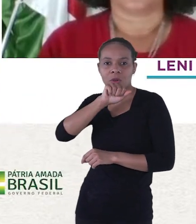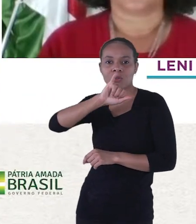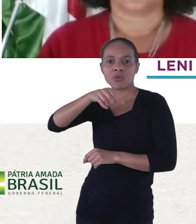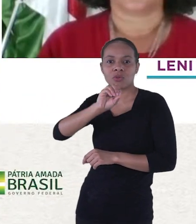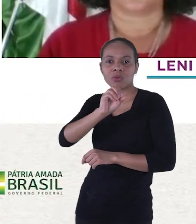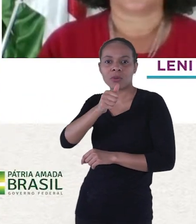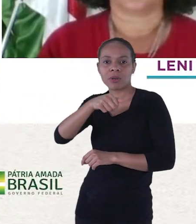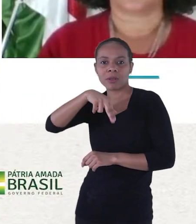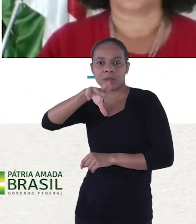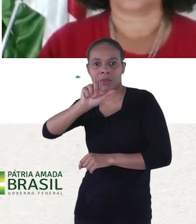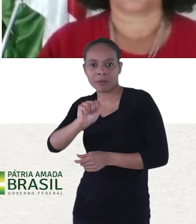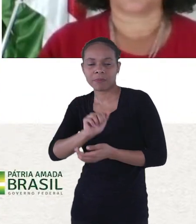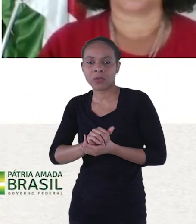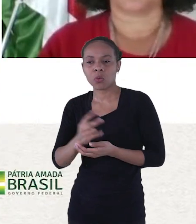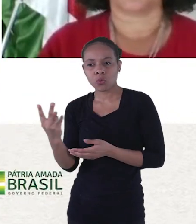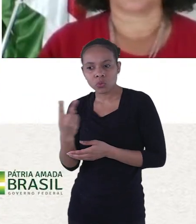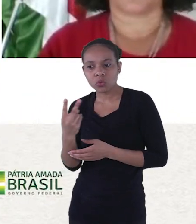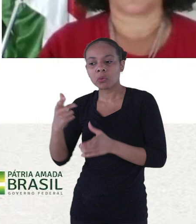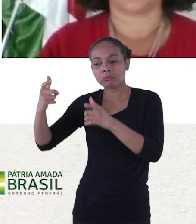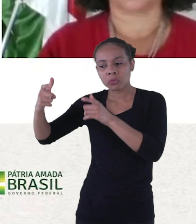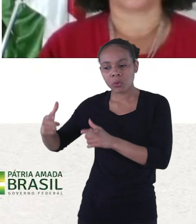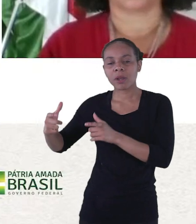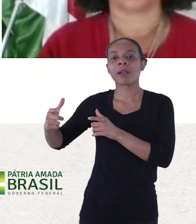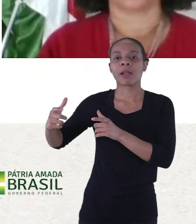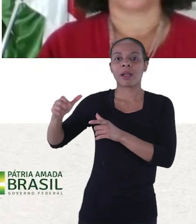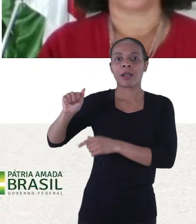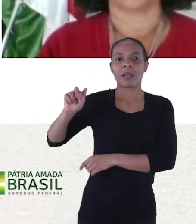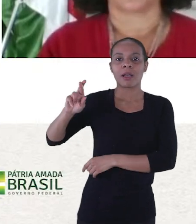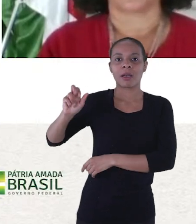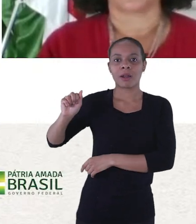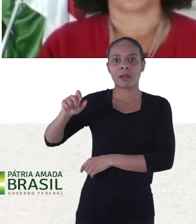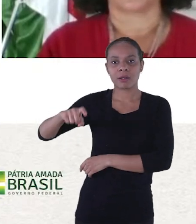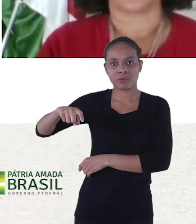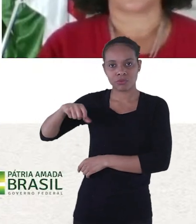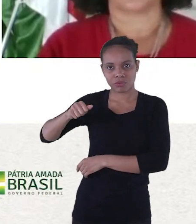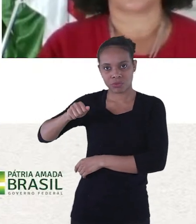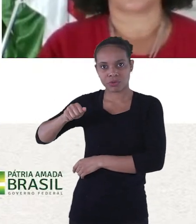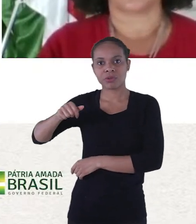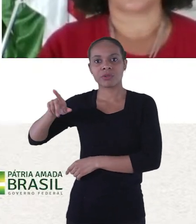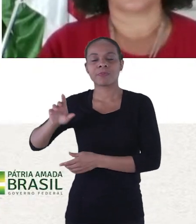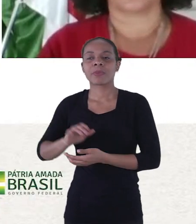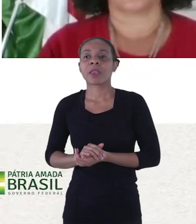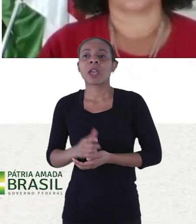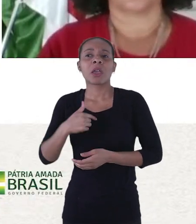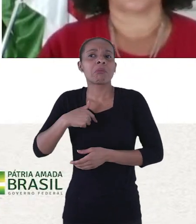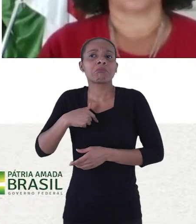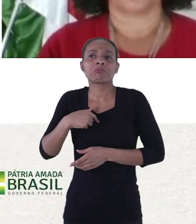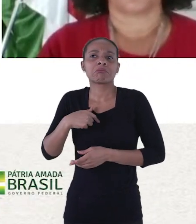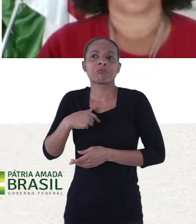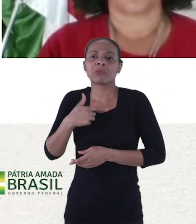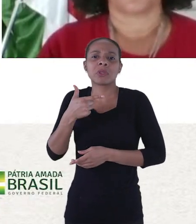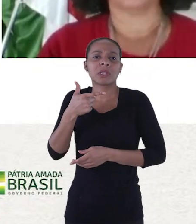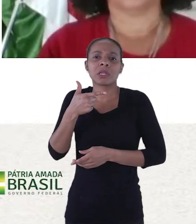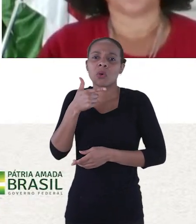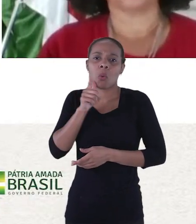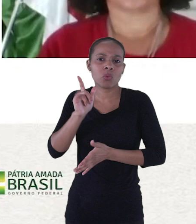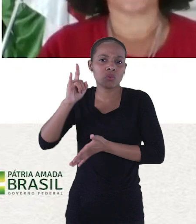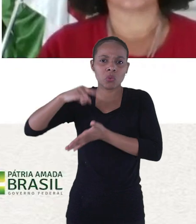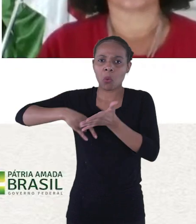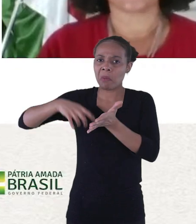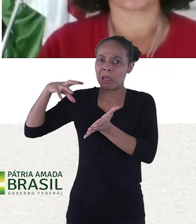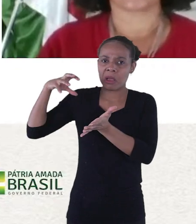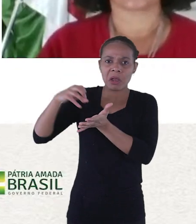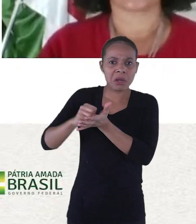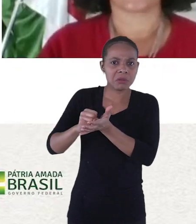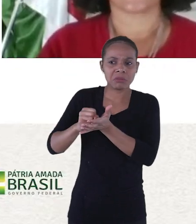não consegui encontrar registro sobre eles, mas eu, como pesquisador, viu, Leni Norte,